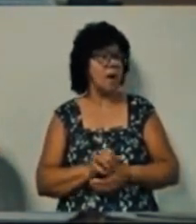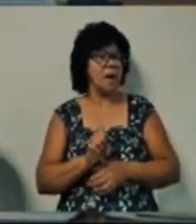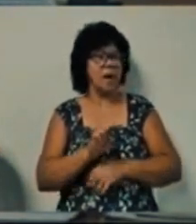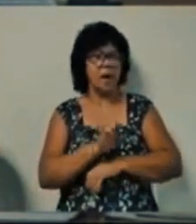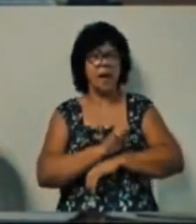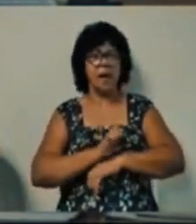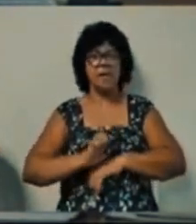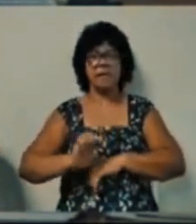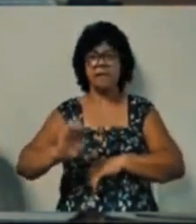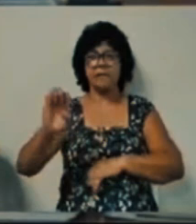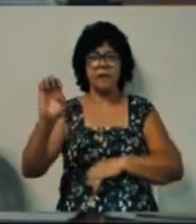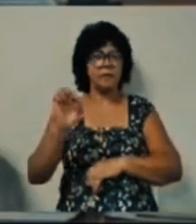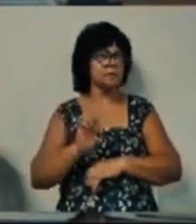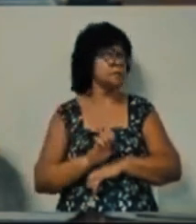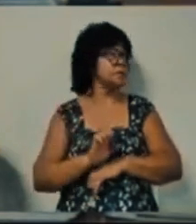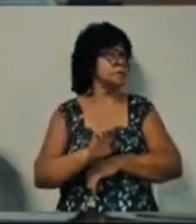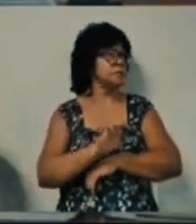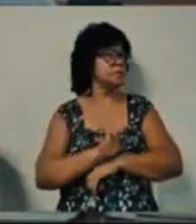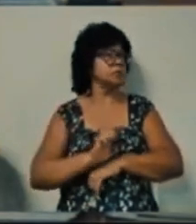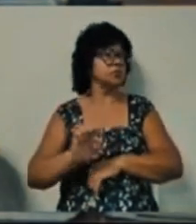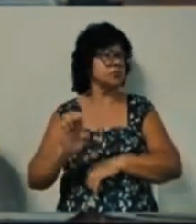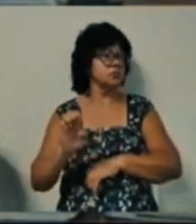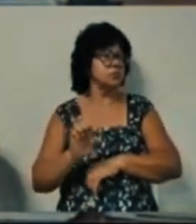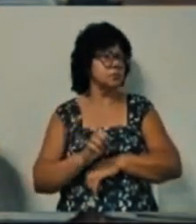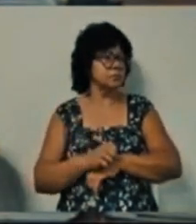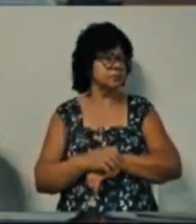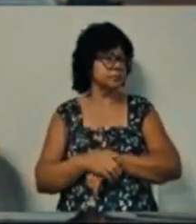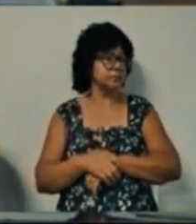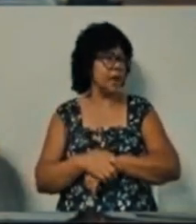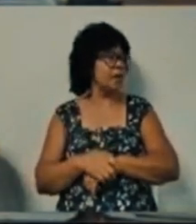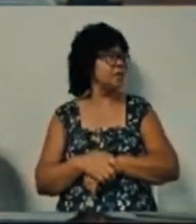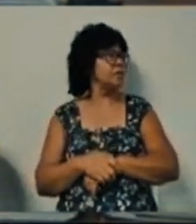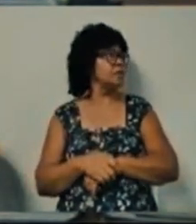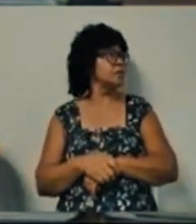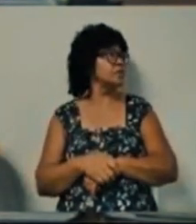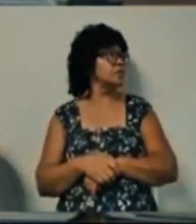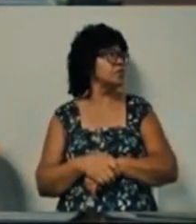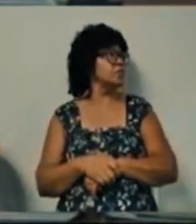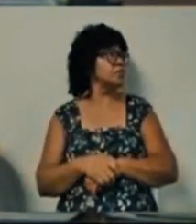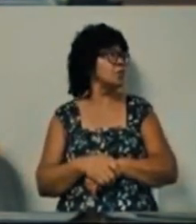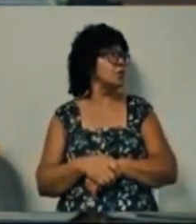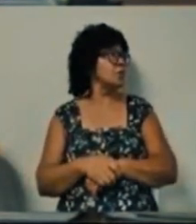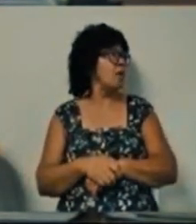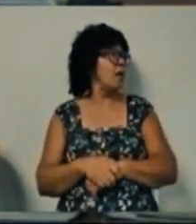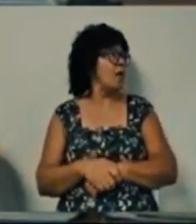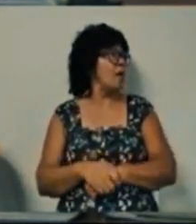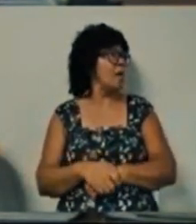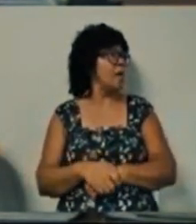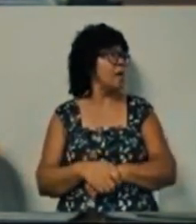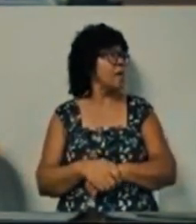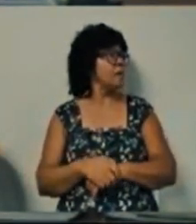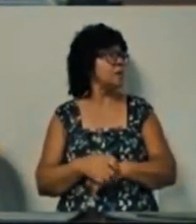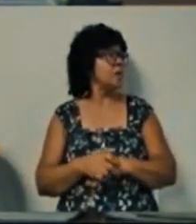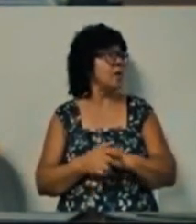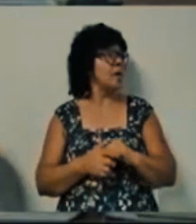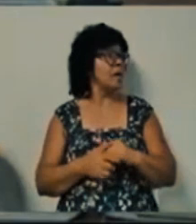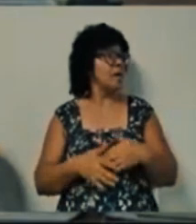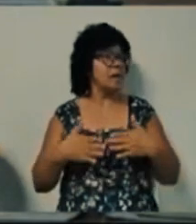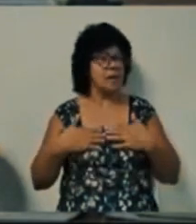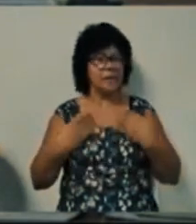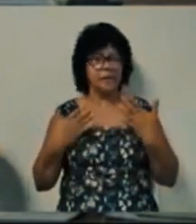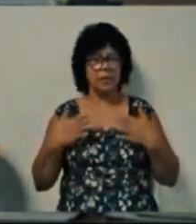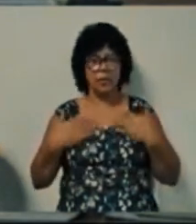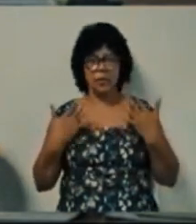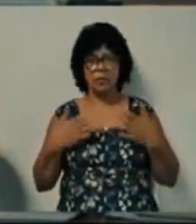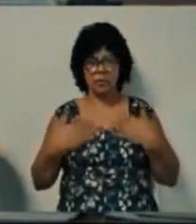meu coração para transmitir à igreja do Senhor aqui nessa noite. E o anelo da minha alma é